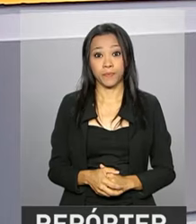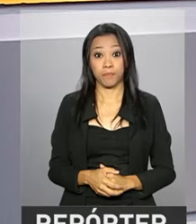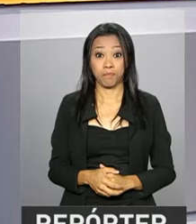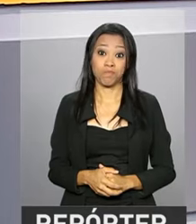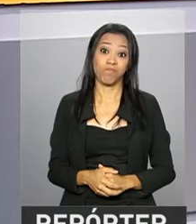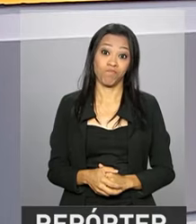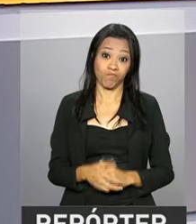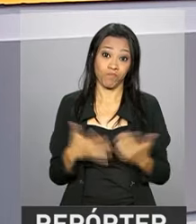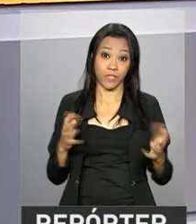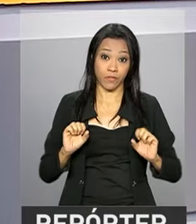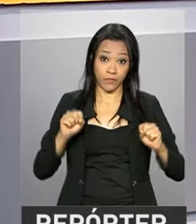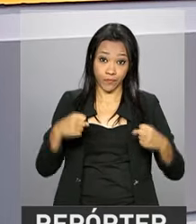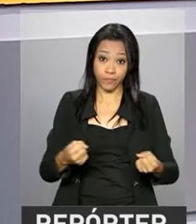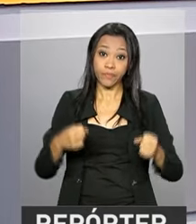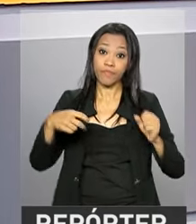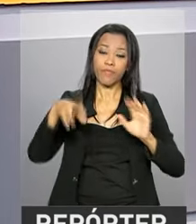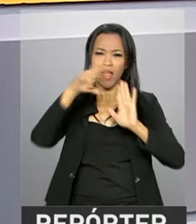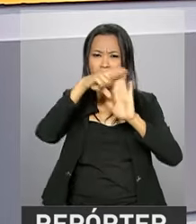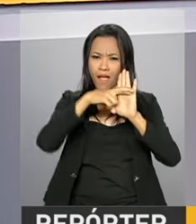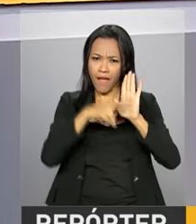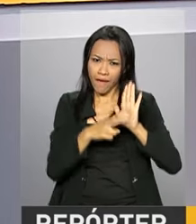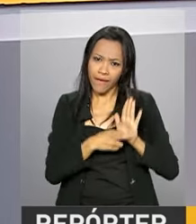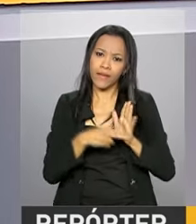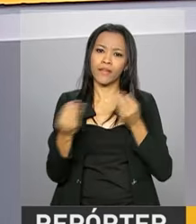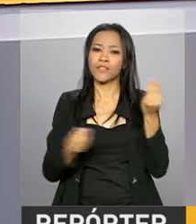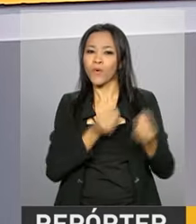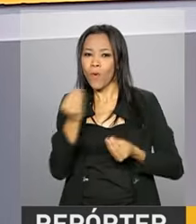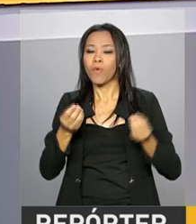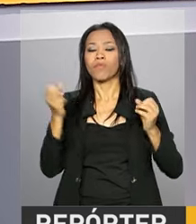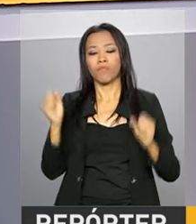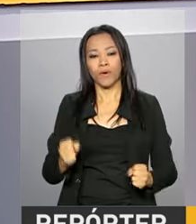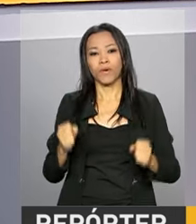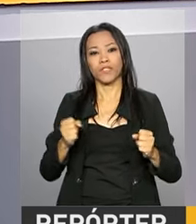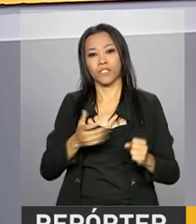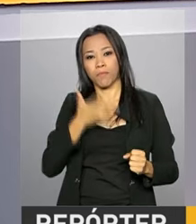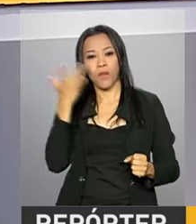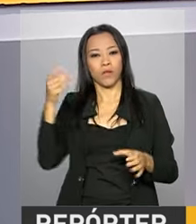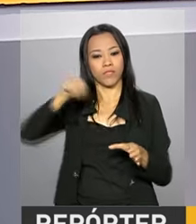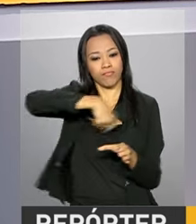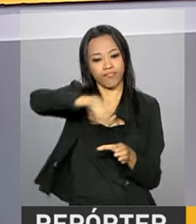Bem, só reforçando, o regulamento completo você confere na página